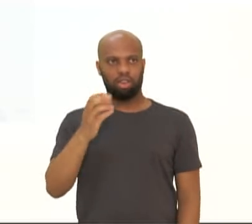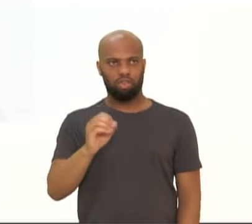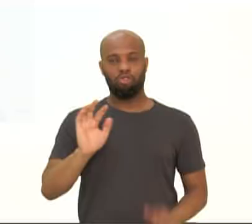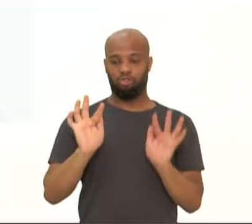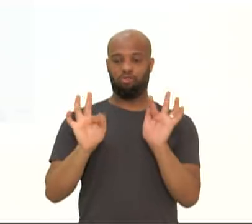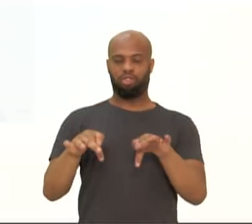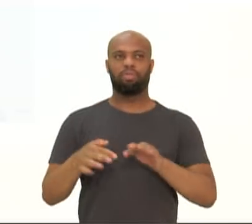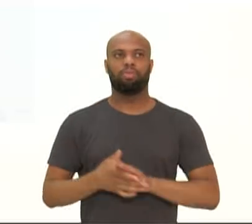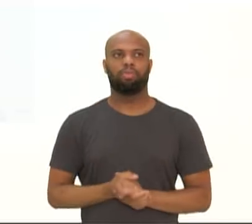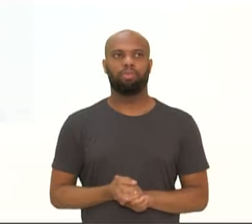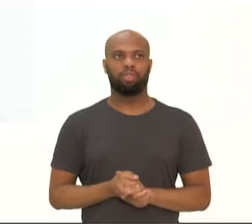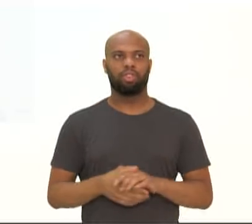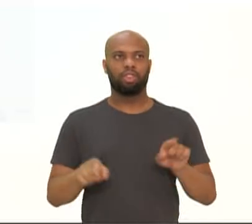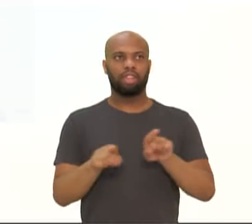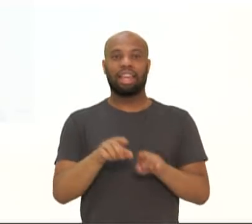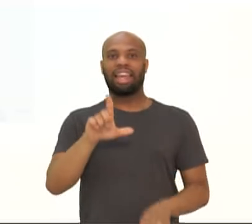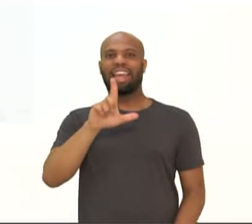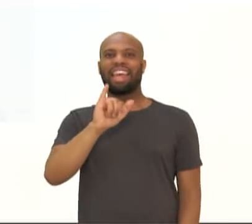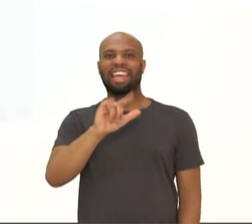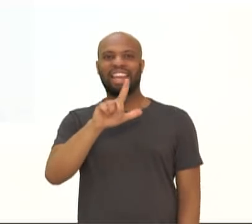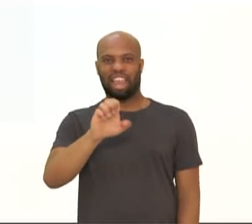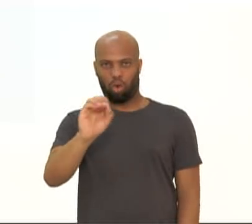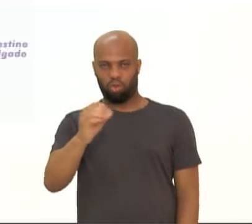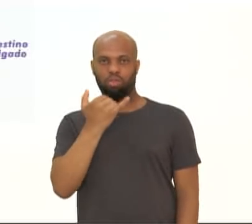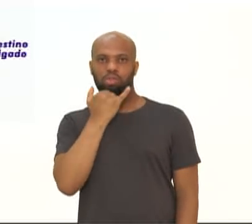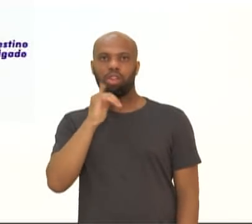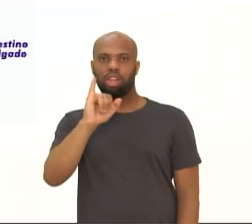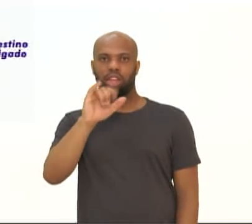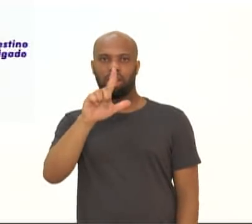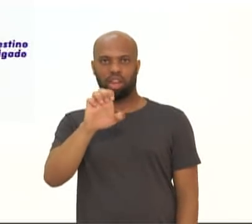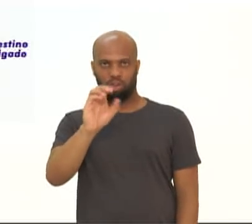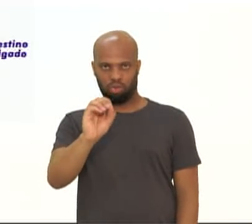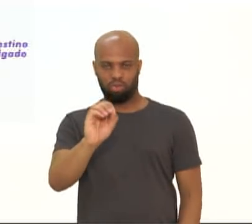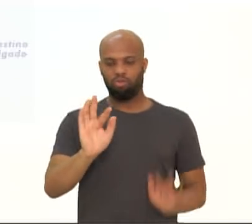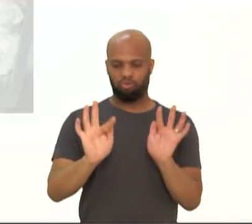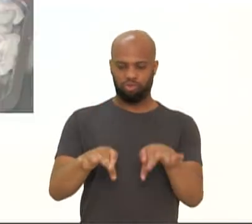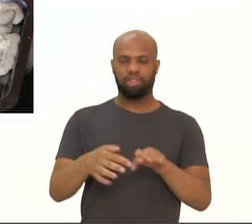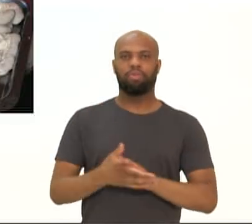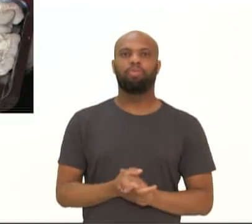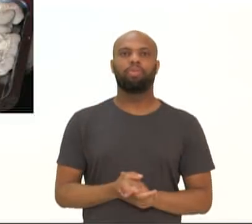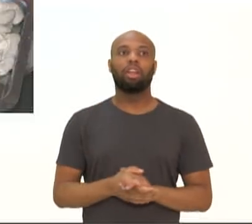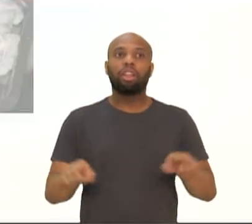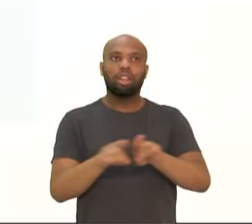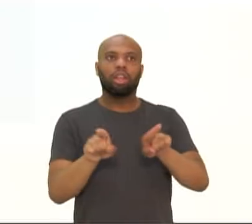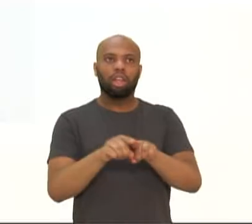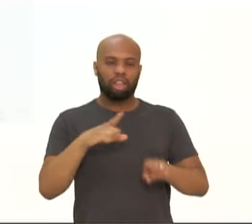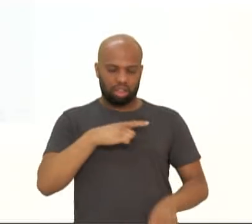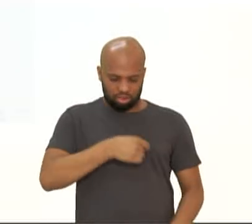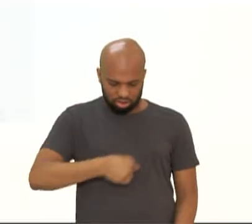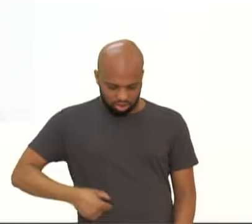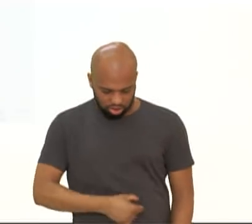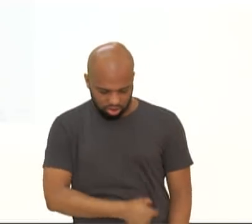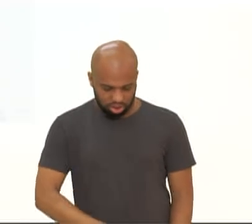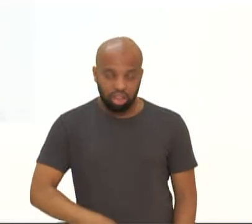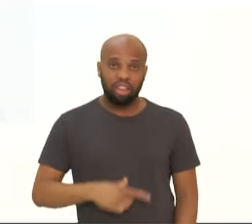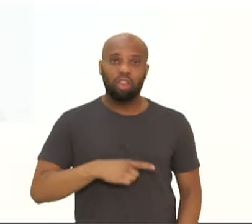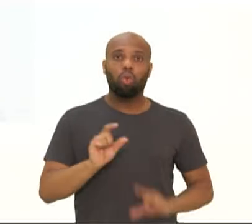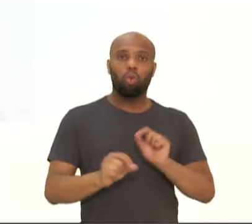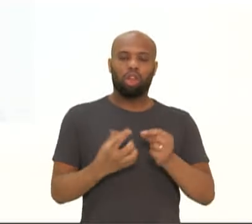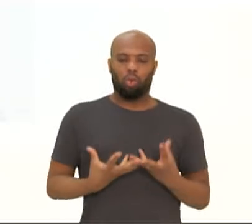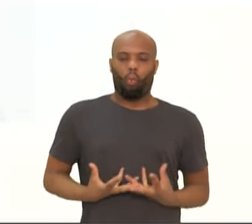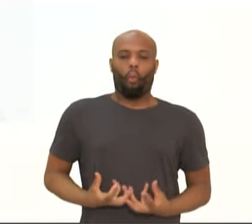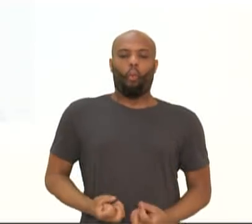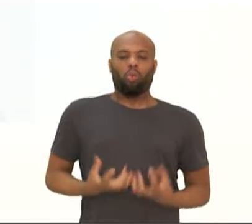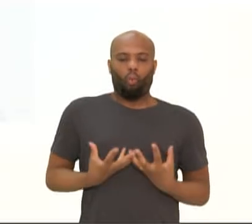tá? E aí, essas dobras, essas curvinhas todas aí, elas estão envolvidas com a absorção